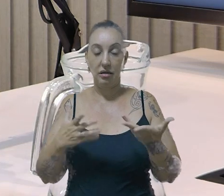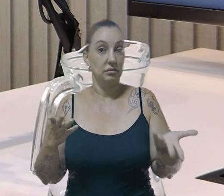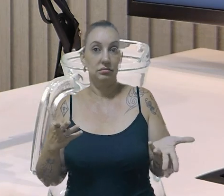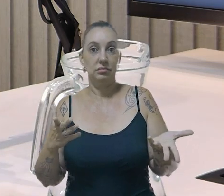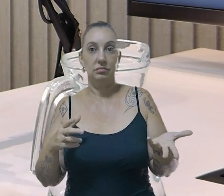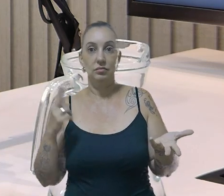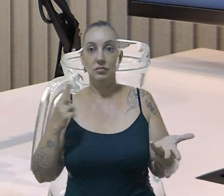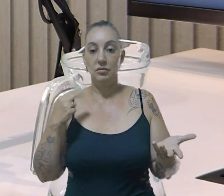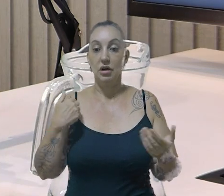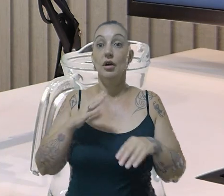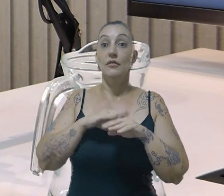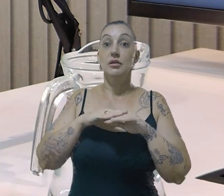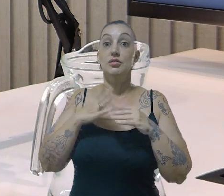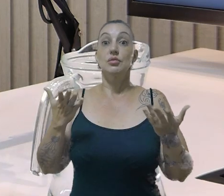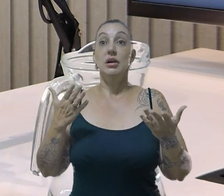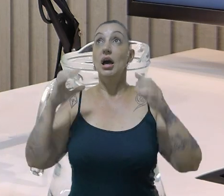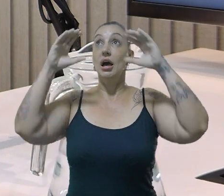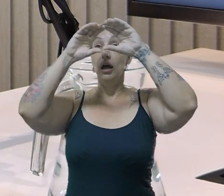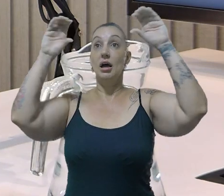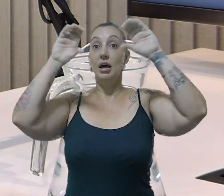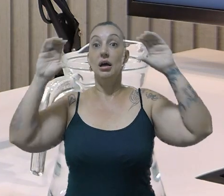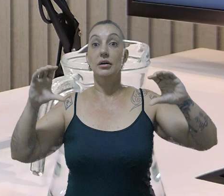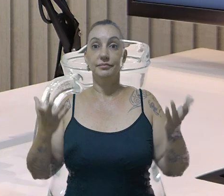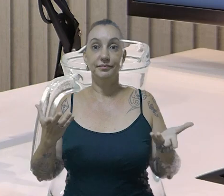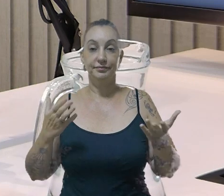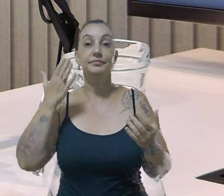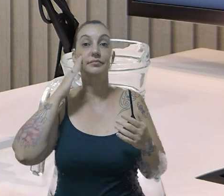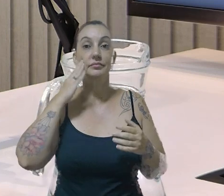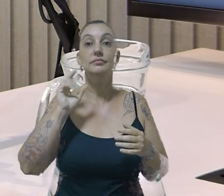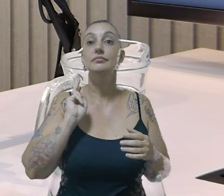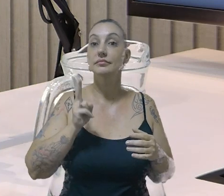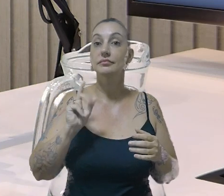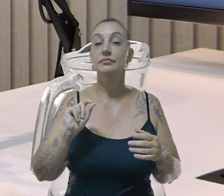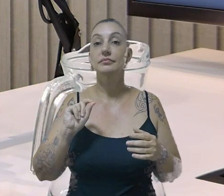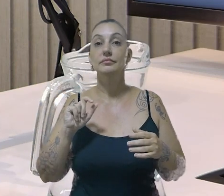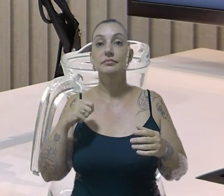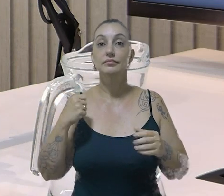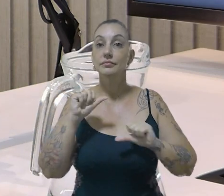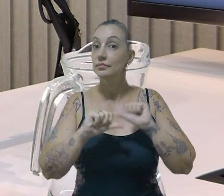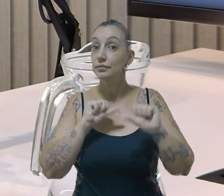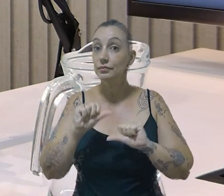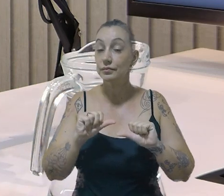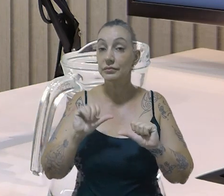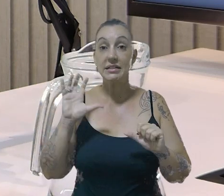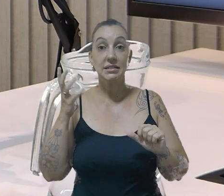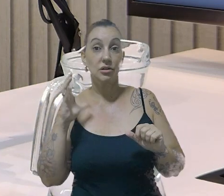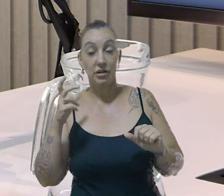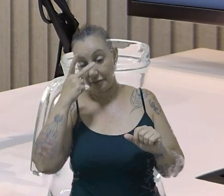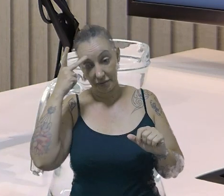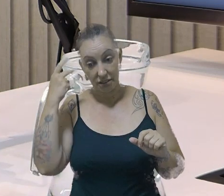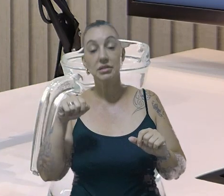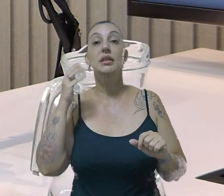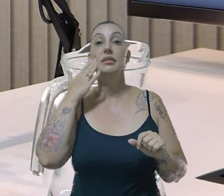Deus que que eu faço com as minhas varas lá em cima sabe então é sempre entendendo o que que no que que tá se transformando a cenografia a pessoa também sempre